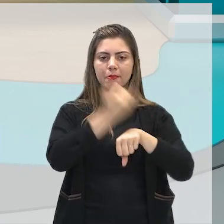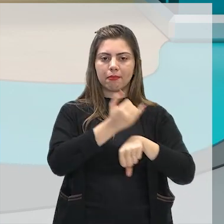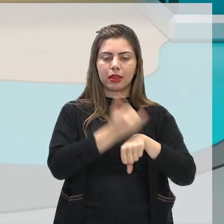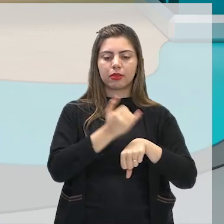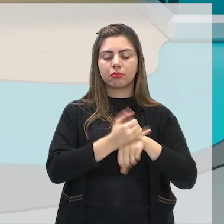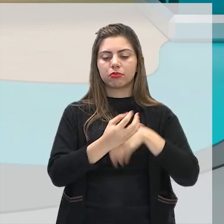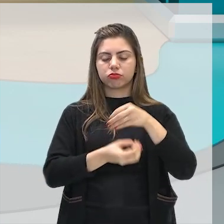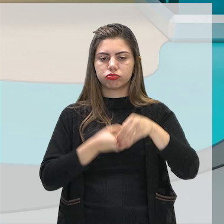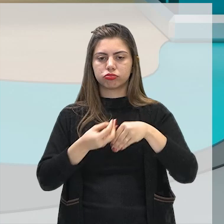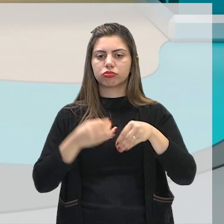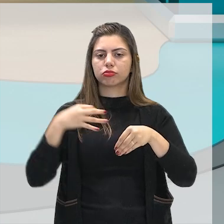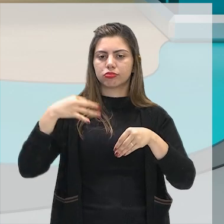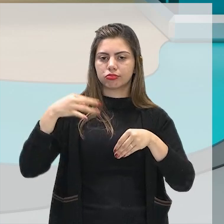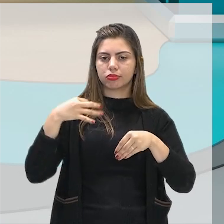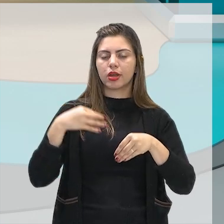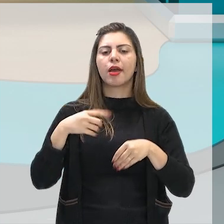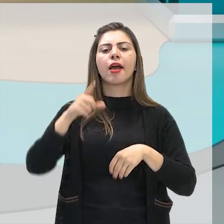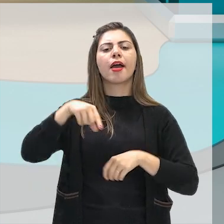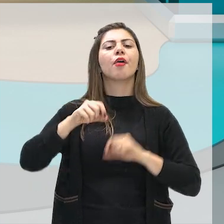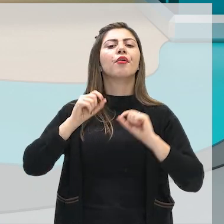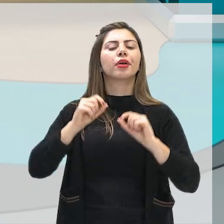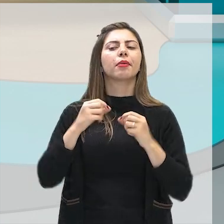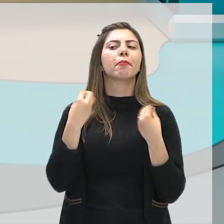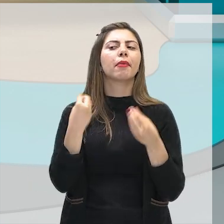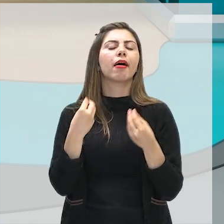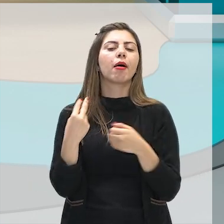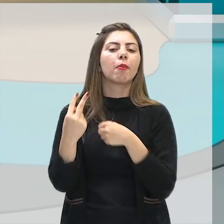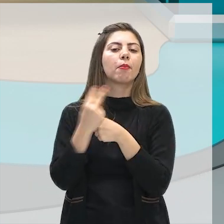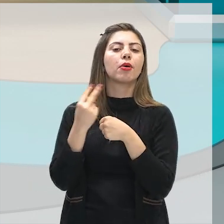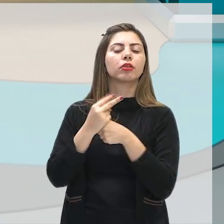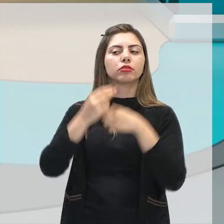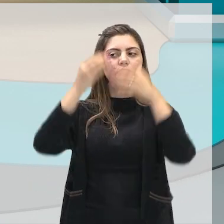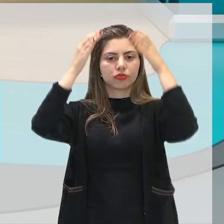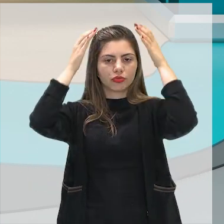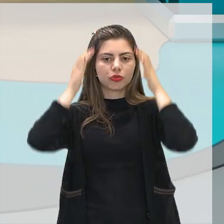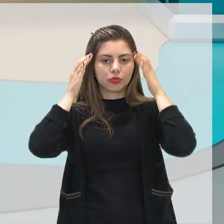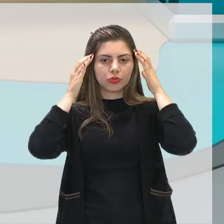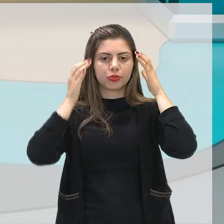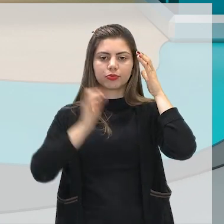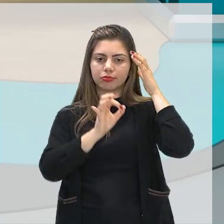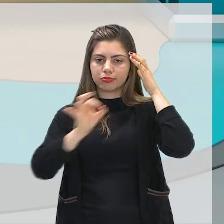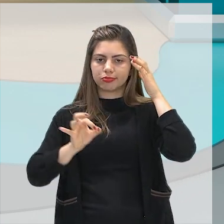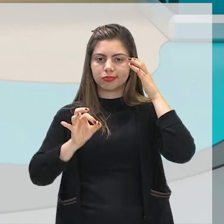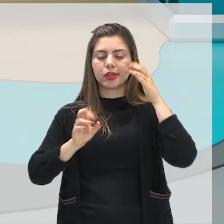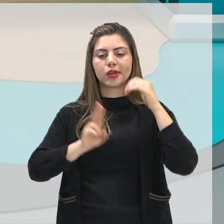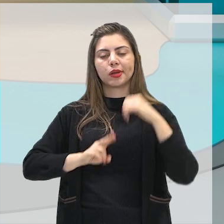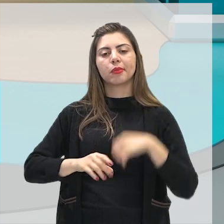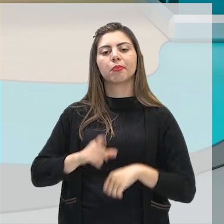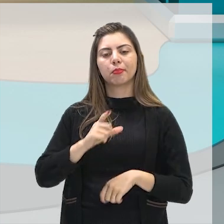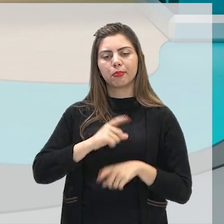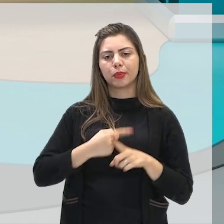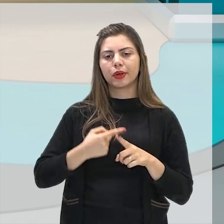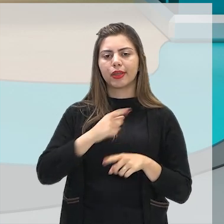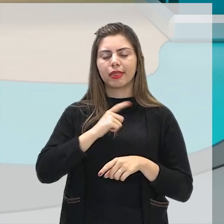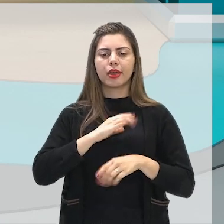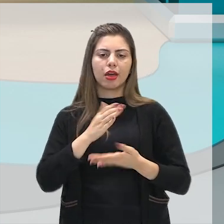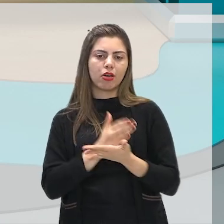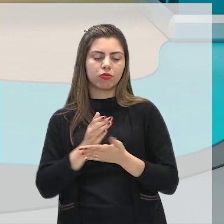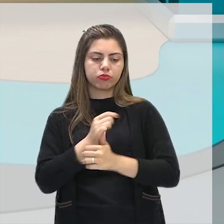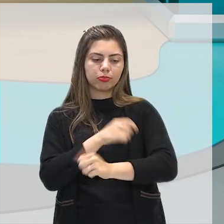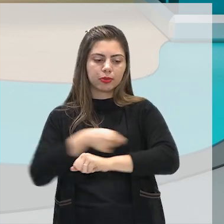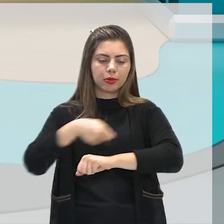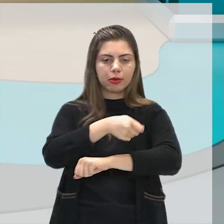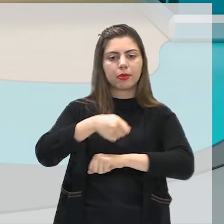tecido, que é justamente para proteger a nossa cabeça ali durante os golpes efetuados nessa região. Nós temos